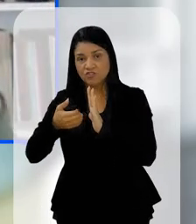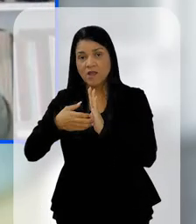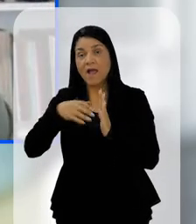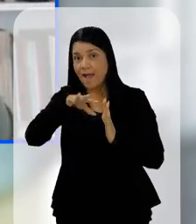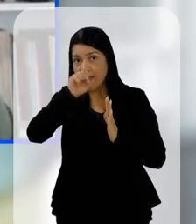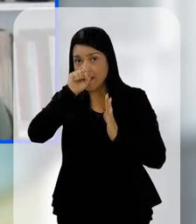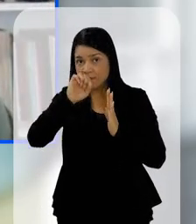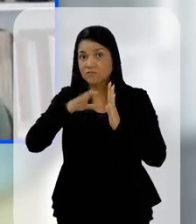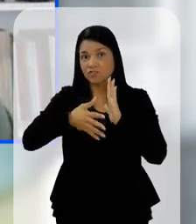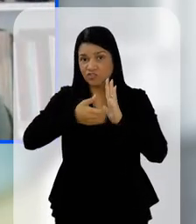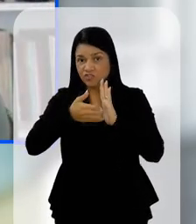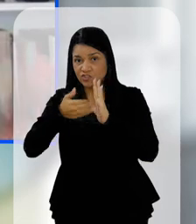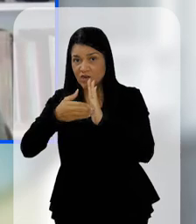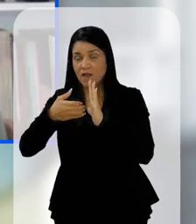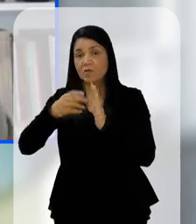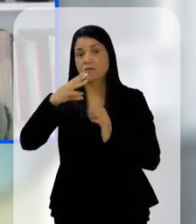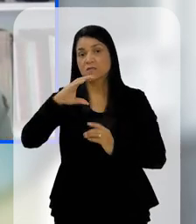e